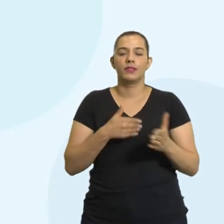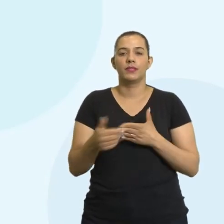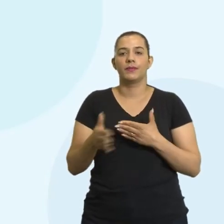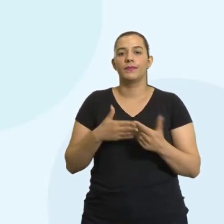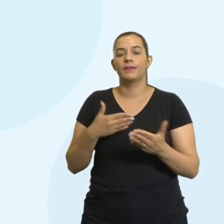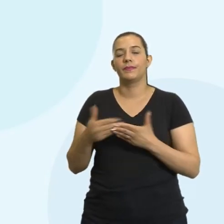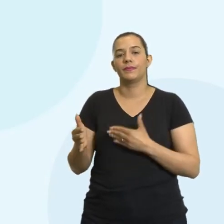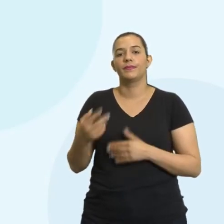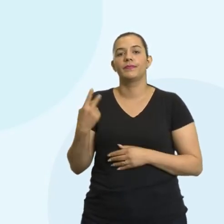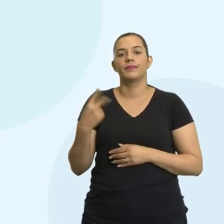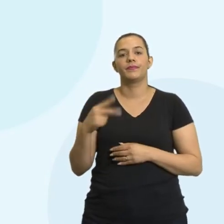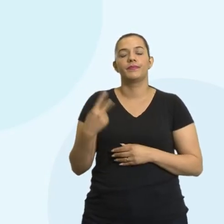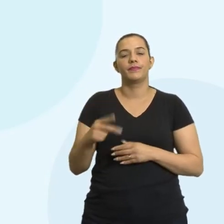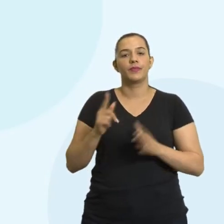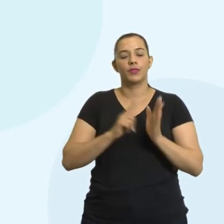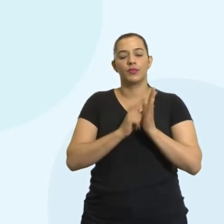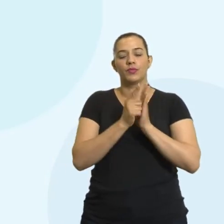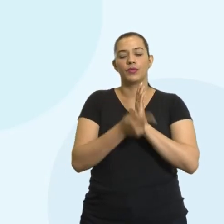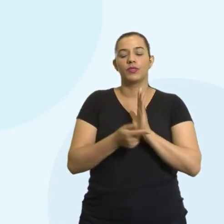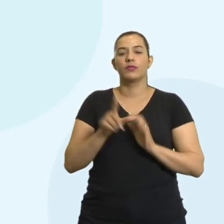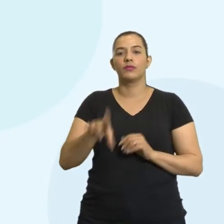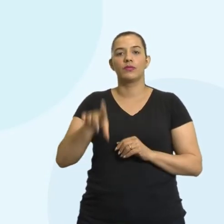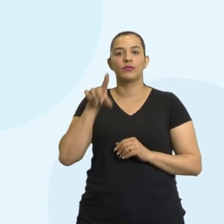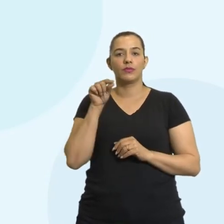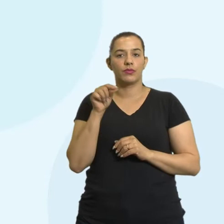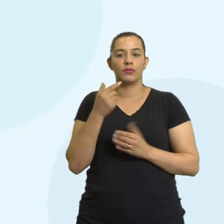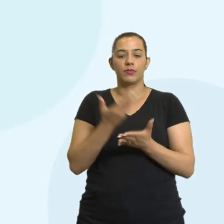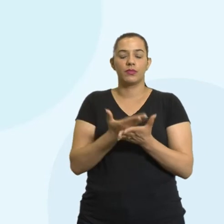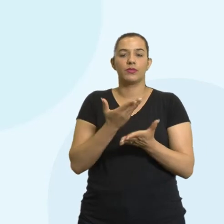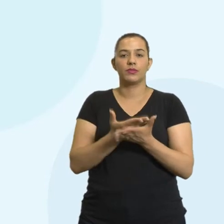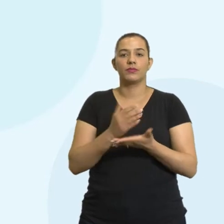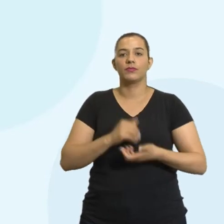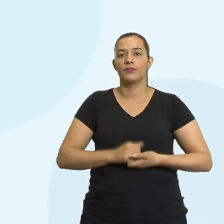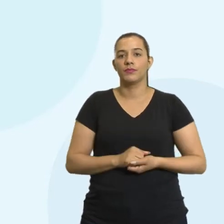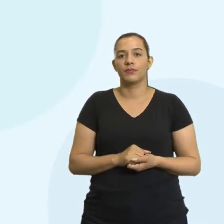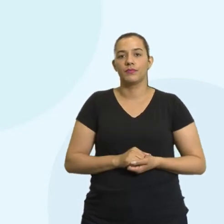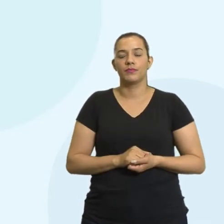do gênero textual escolhido para ser estudado, né?